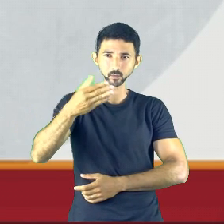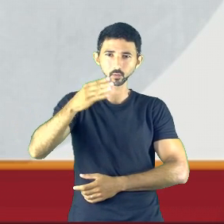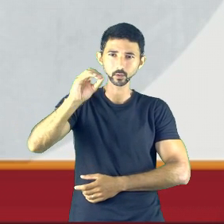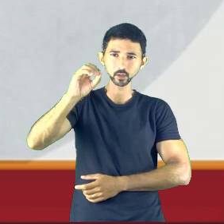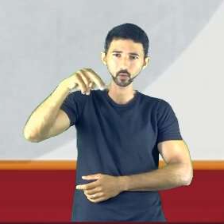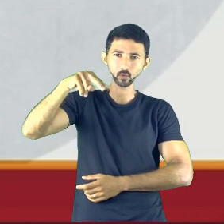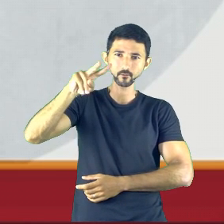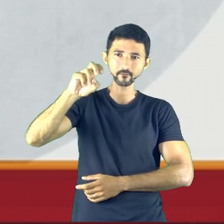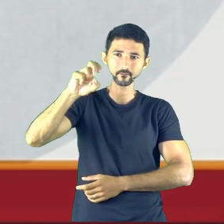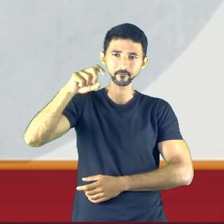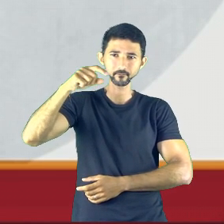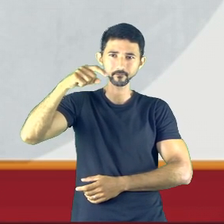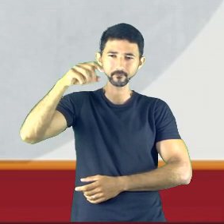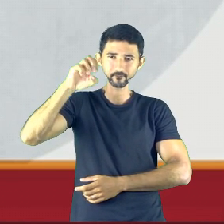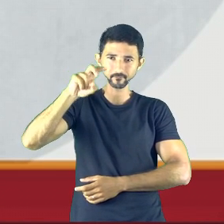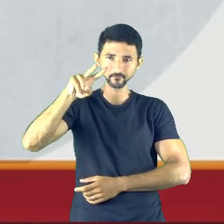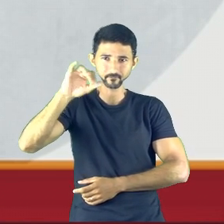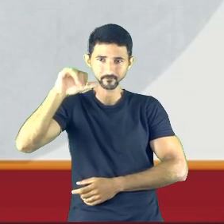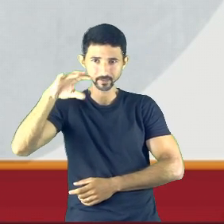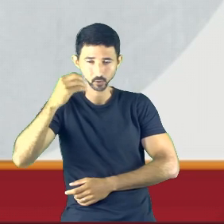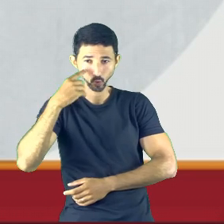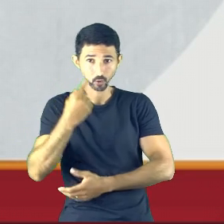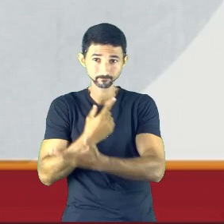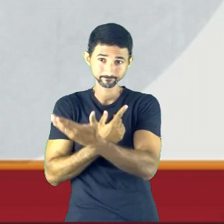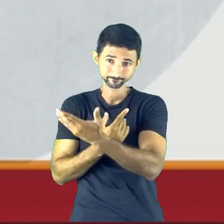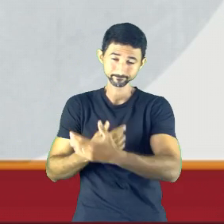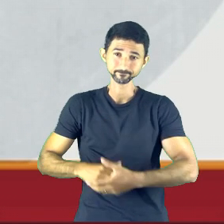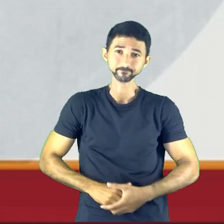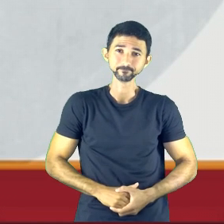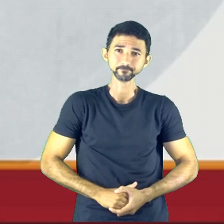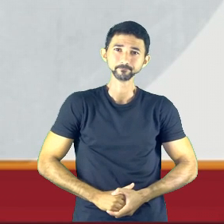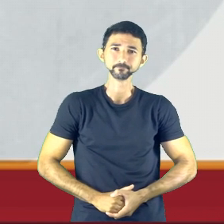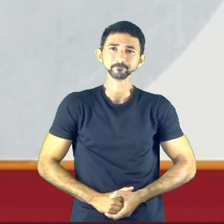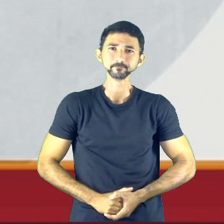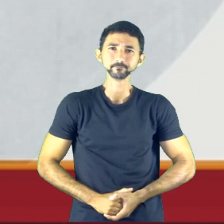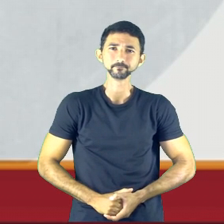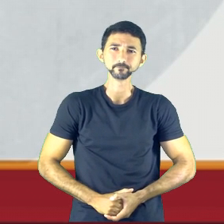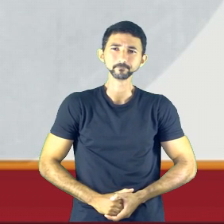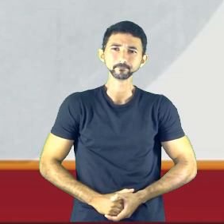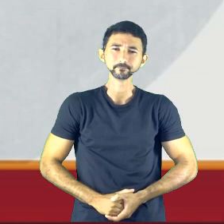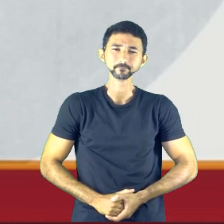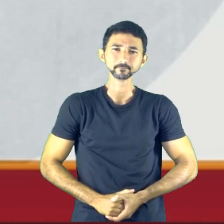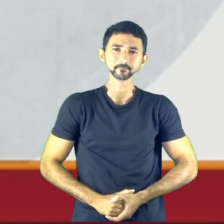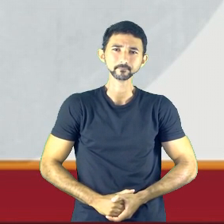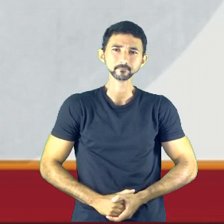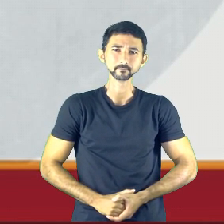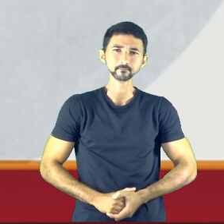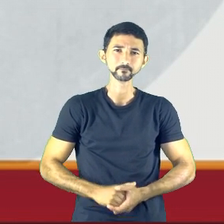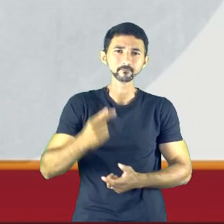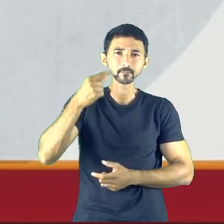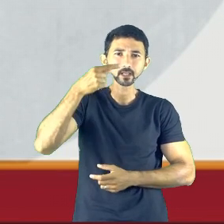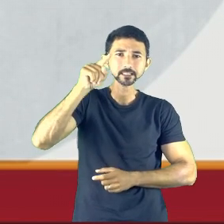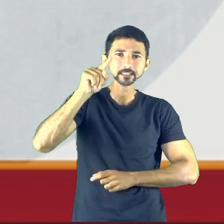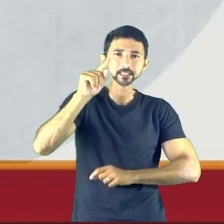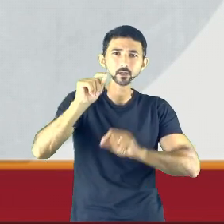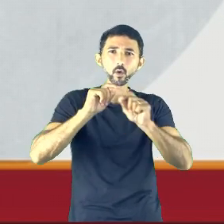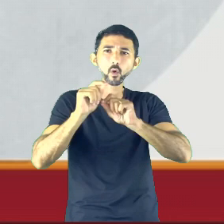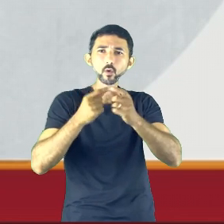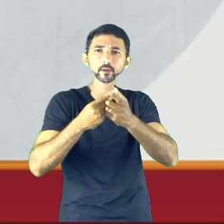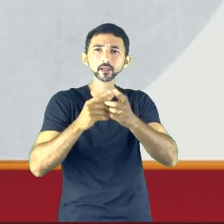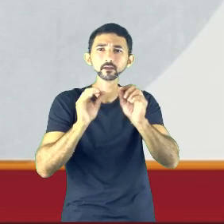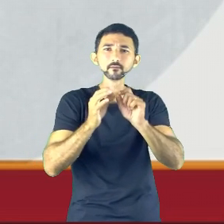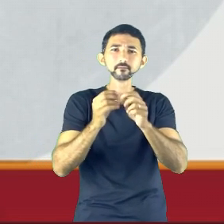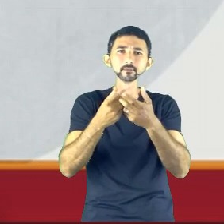convênio. Perceberam o som fechado de cada uma dessas vogais? Beleza, vamos adiante aqui. Já o acento